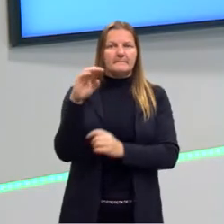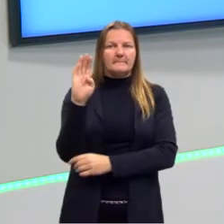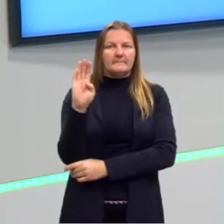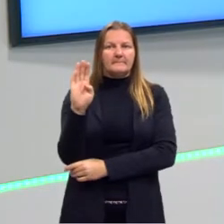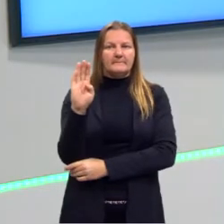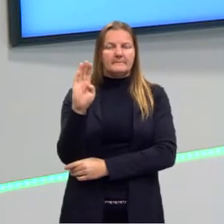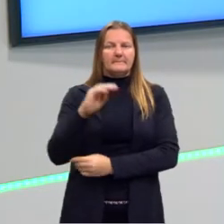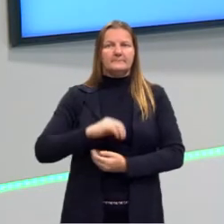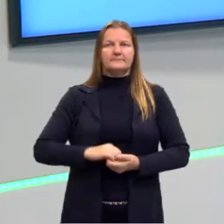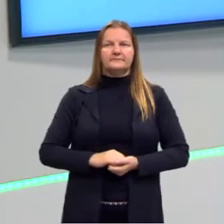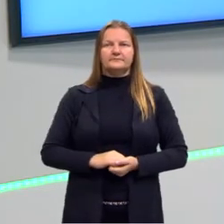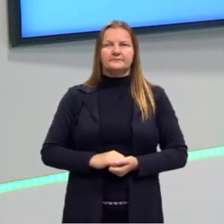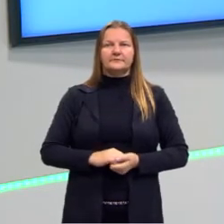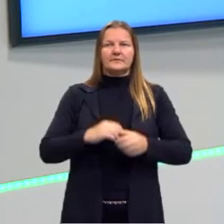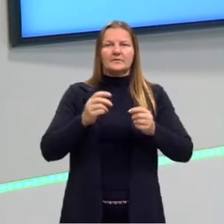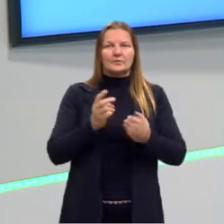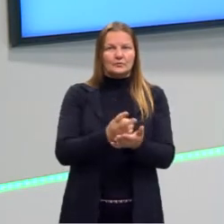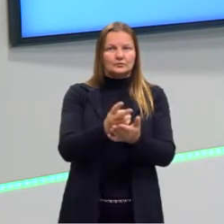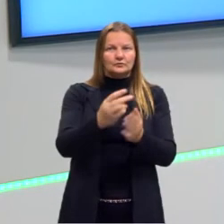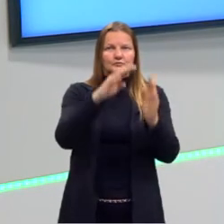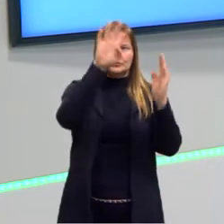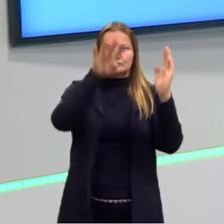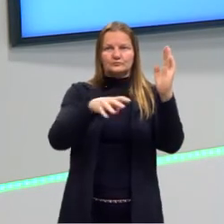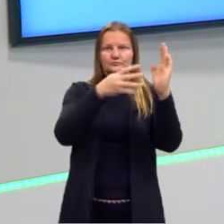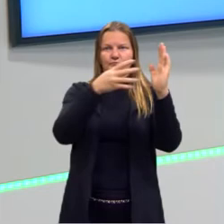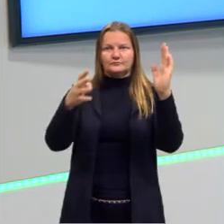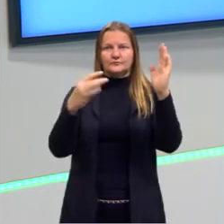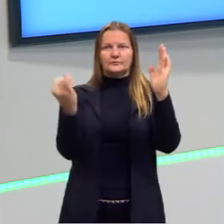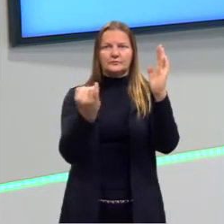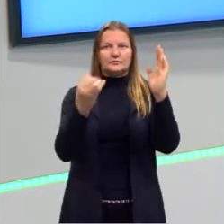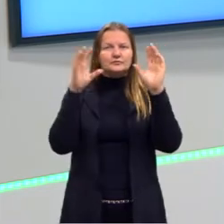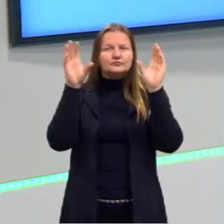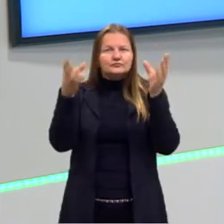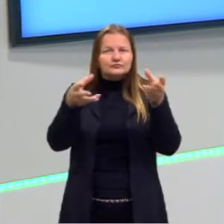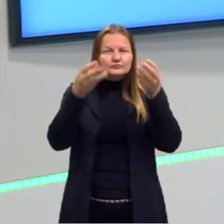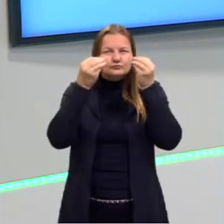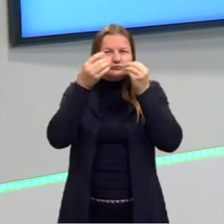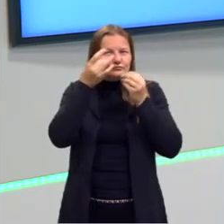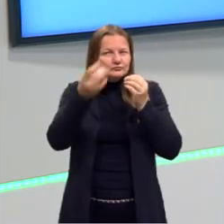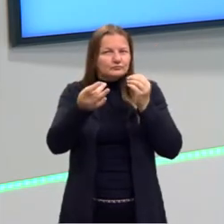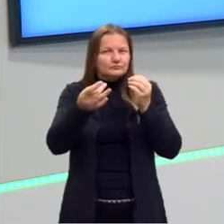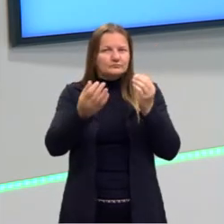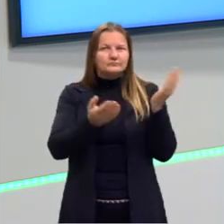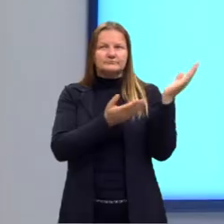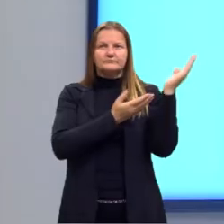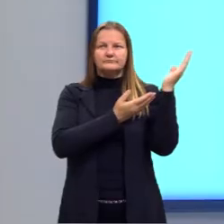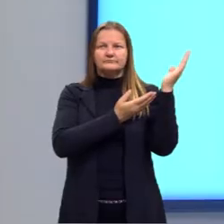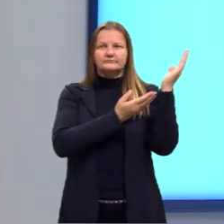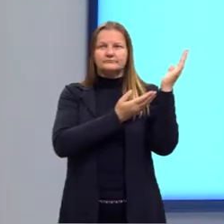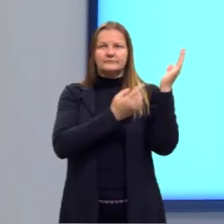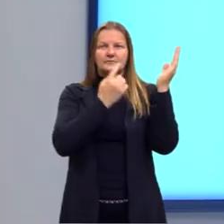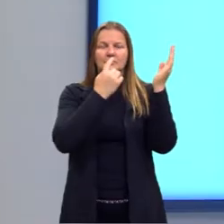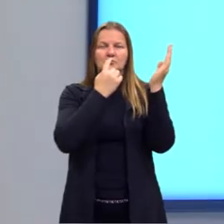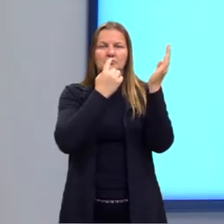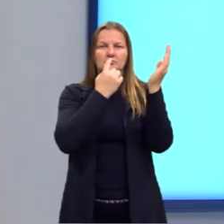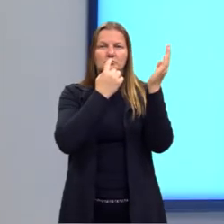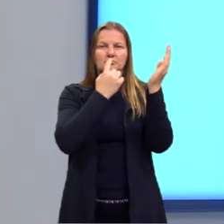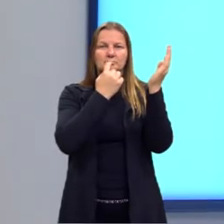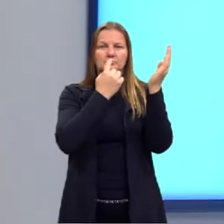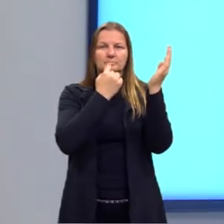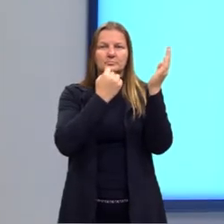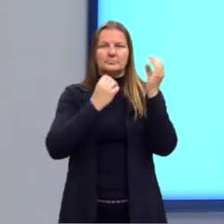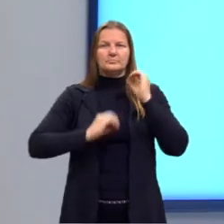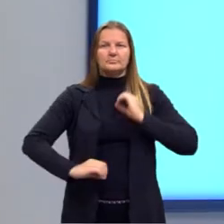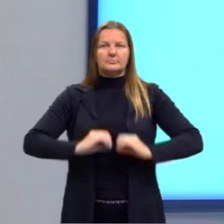e assim por diante aqui nós vemos ó a hemácia E aqui as proteínas